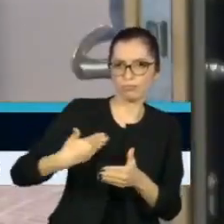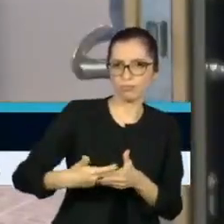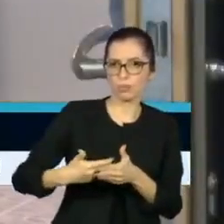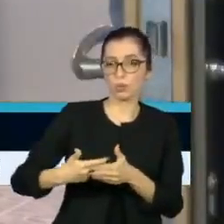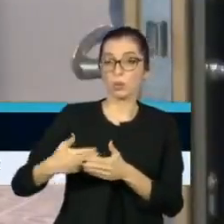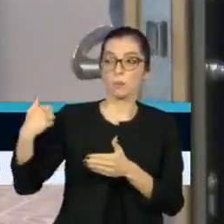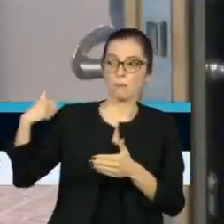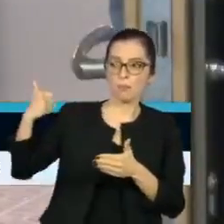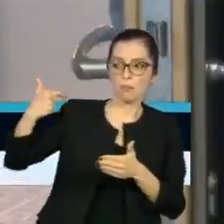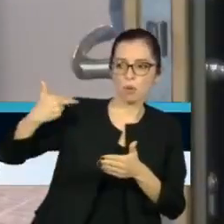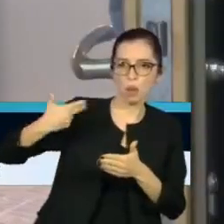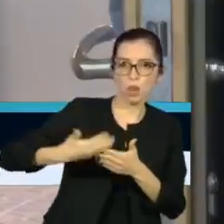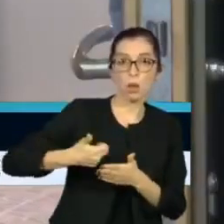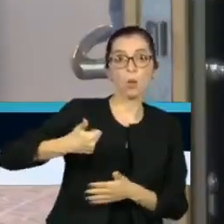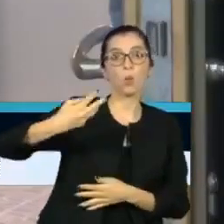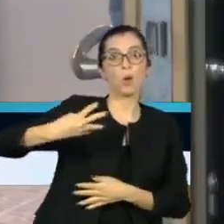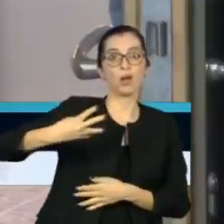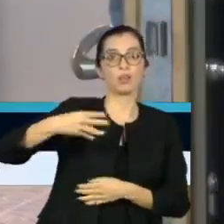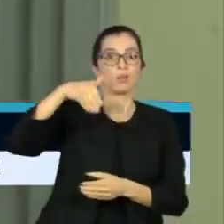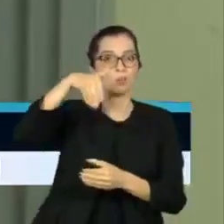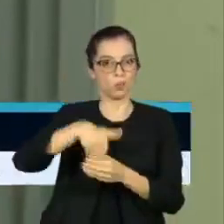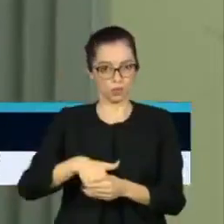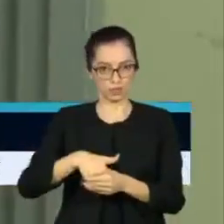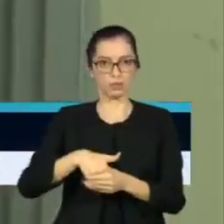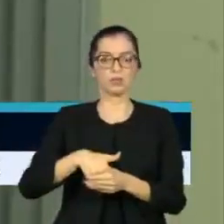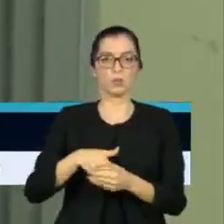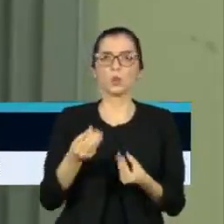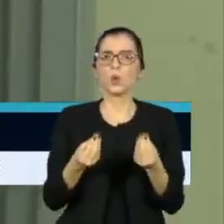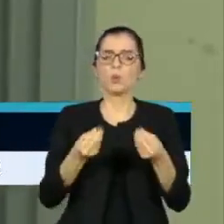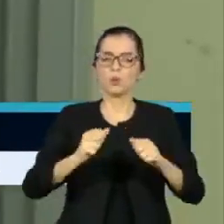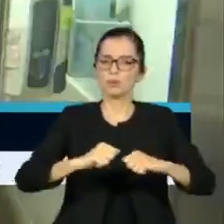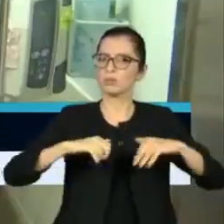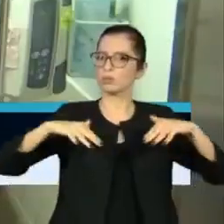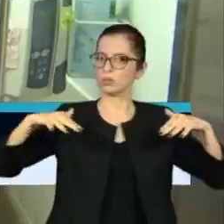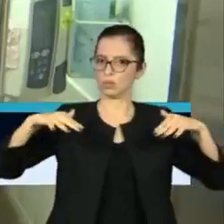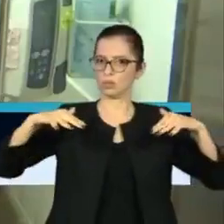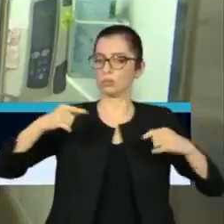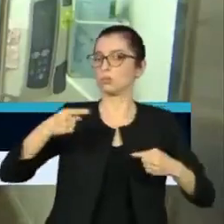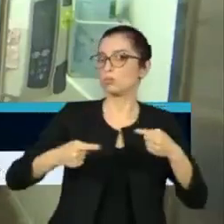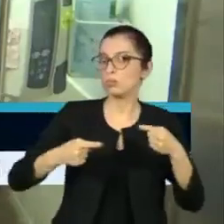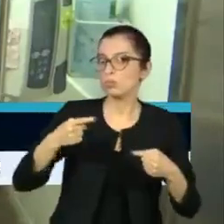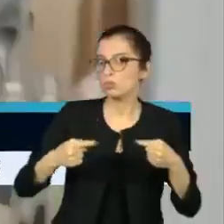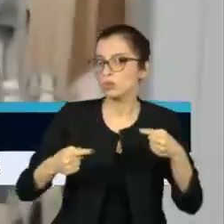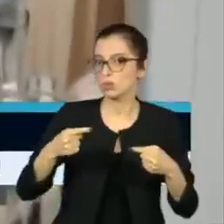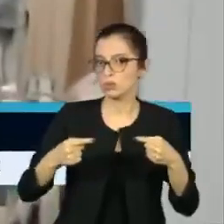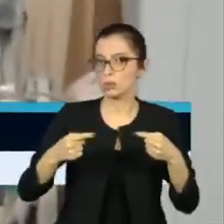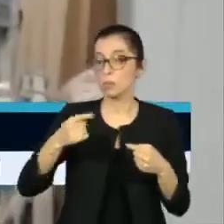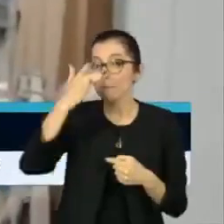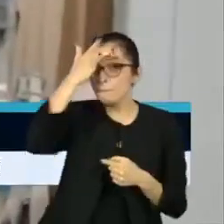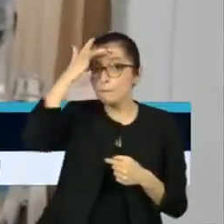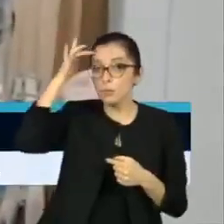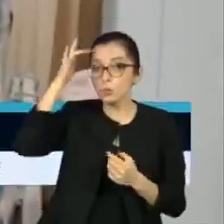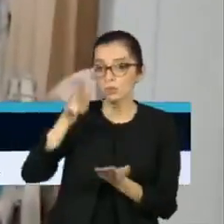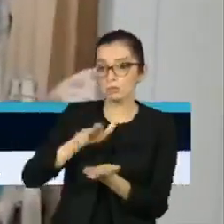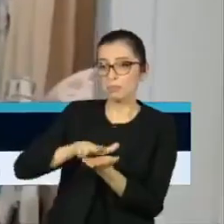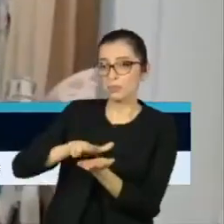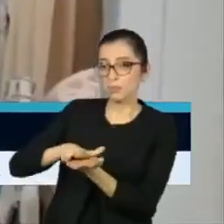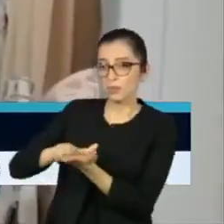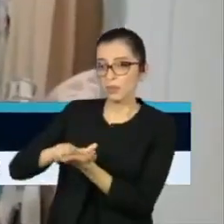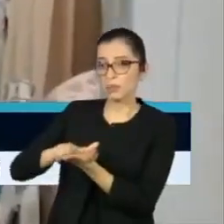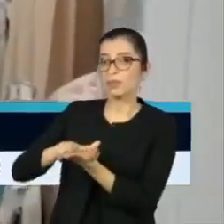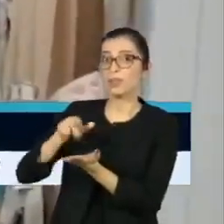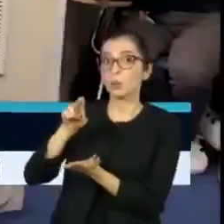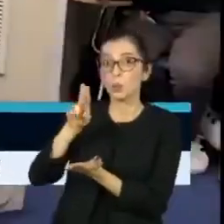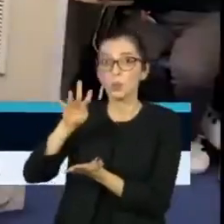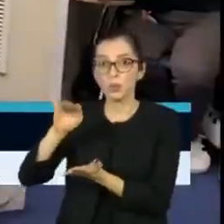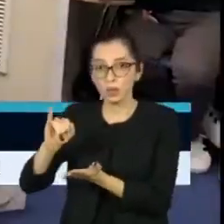foram às urnas decidir a nova formação do parlamento. Em tempos de pandemia, até pacientes internados nas enfermarias de Covid-19